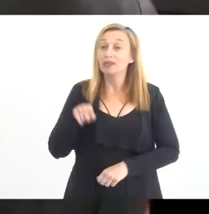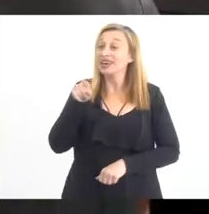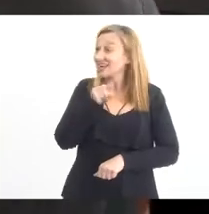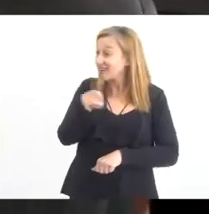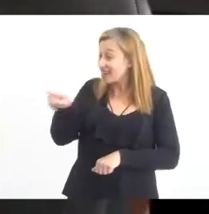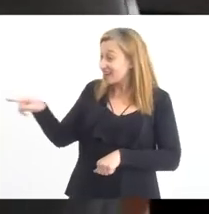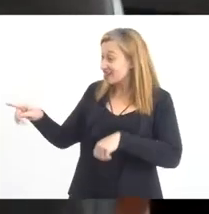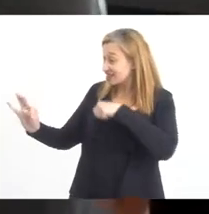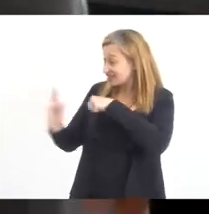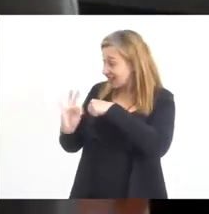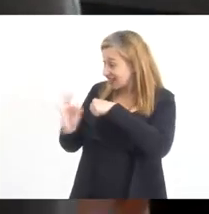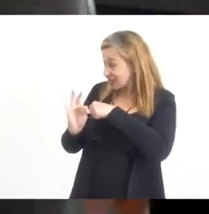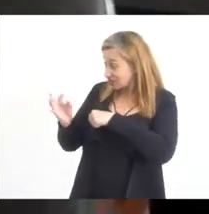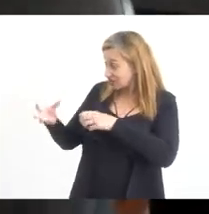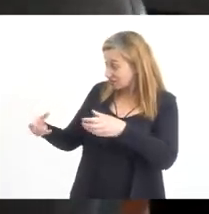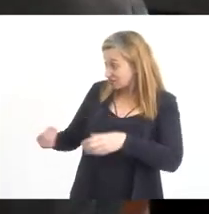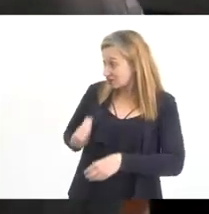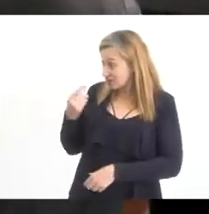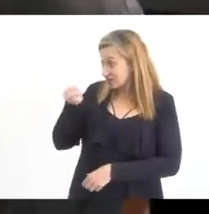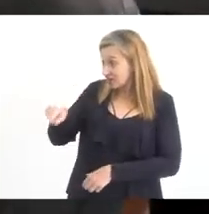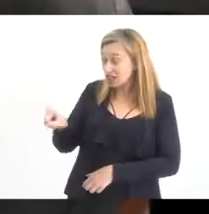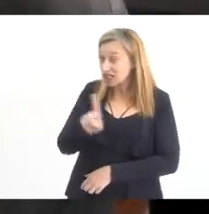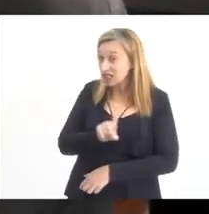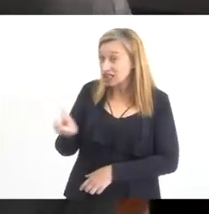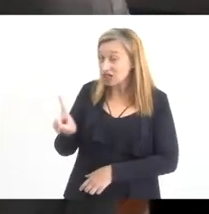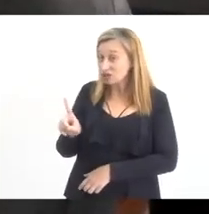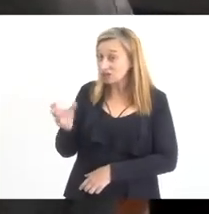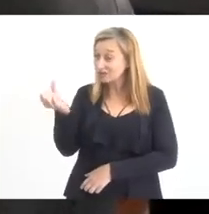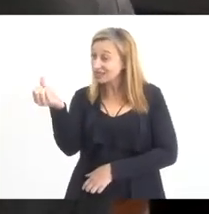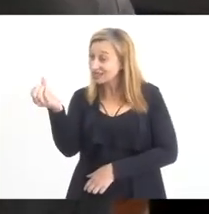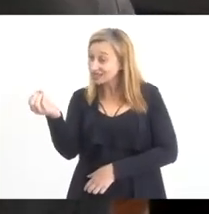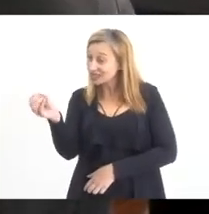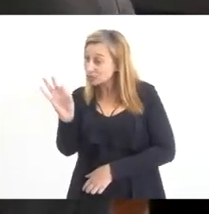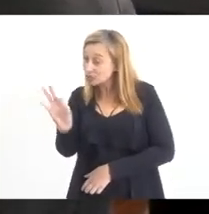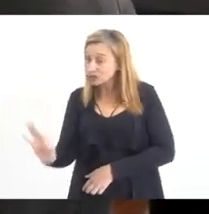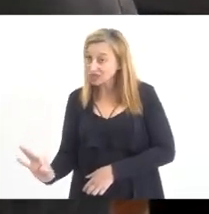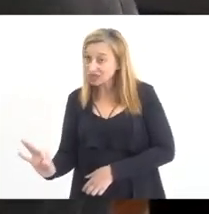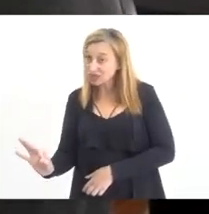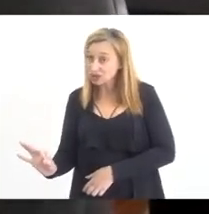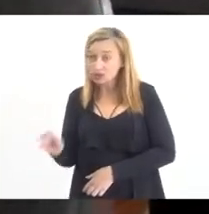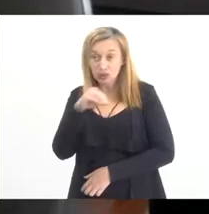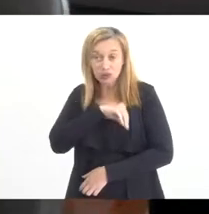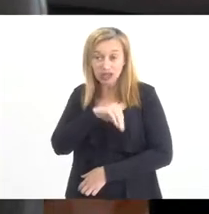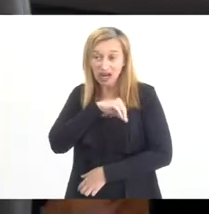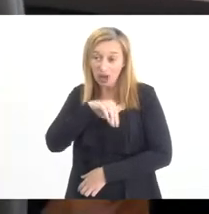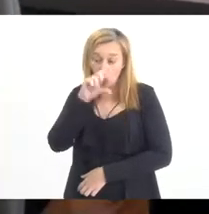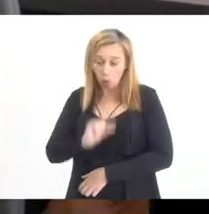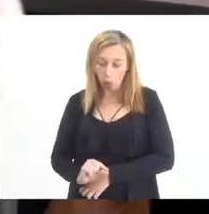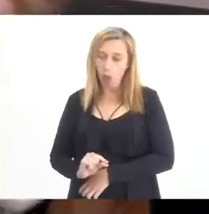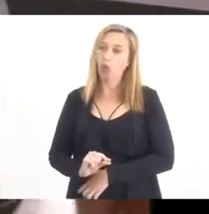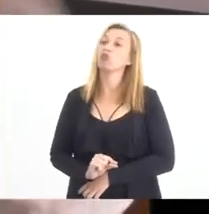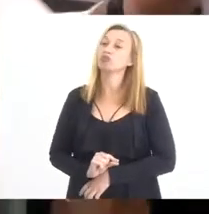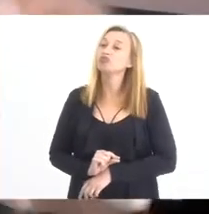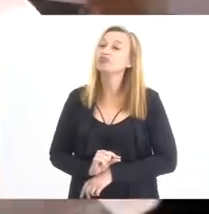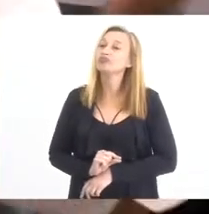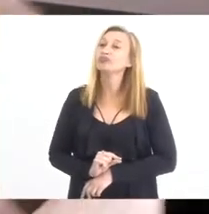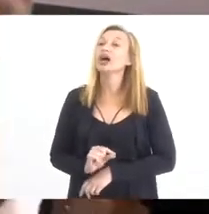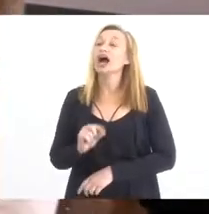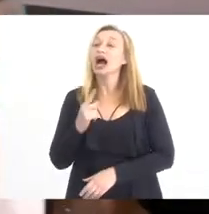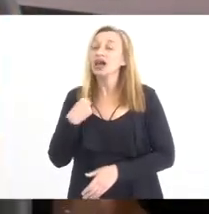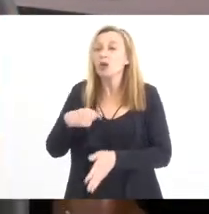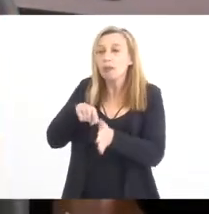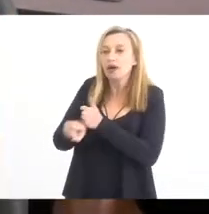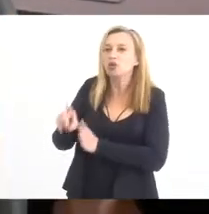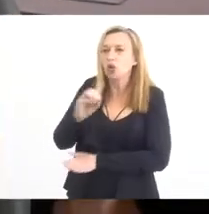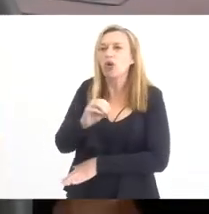técnicos que estão aqui não estejam com 60% do salário defasado? E aí eu pergunto até ao AB,